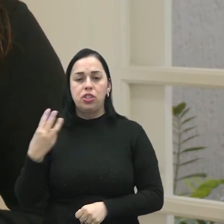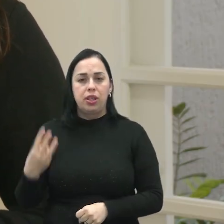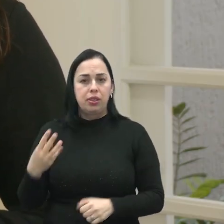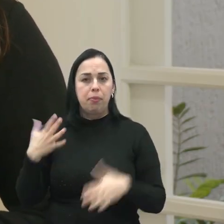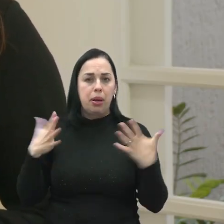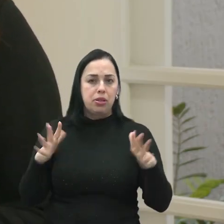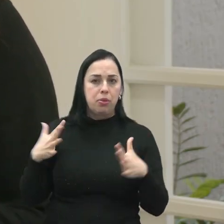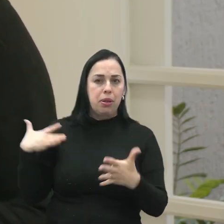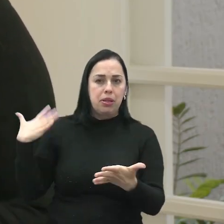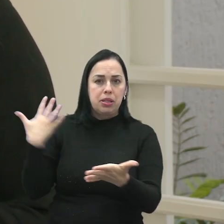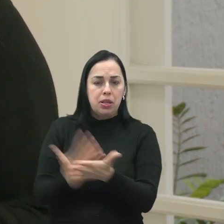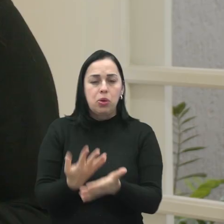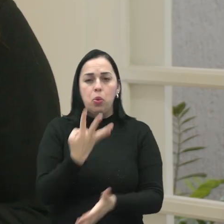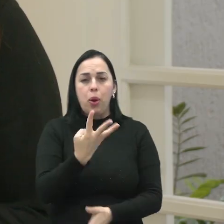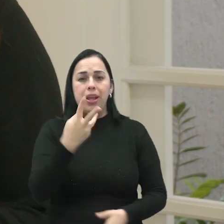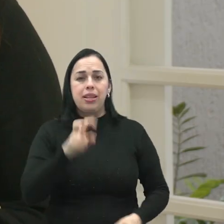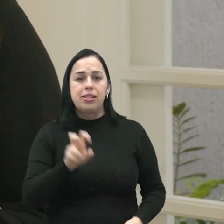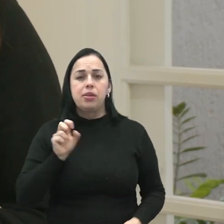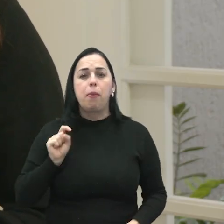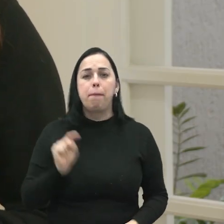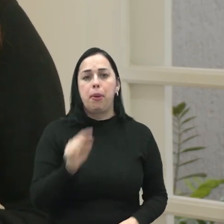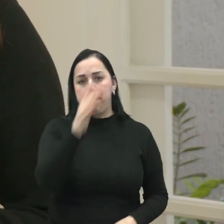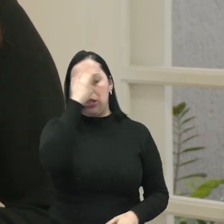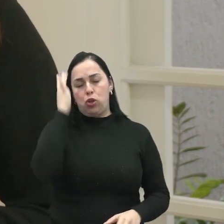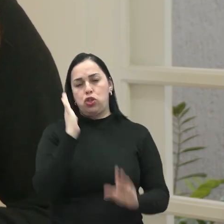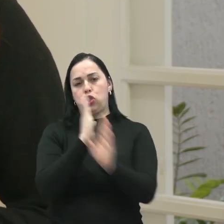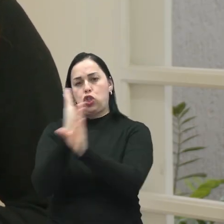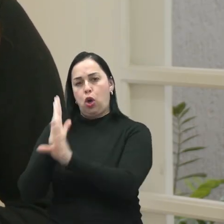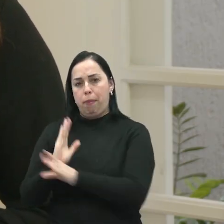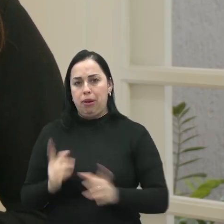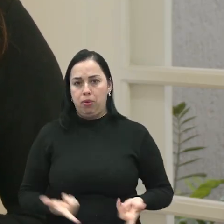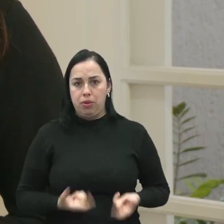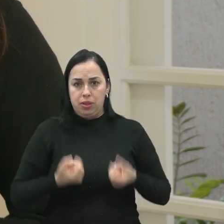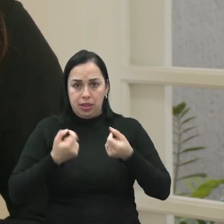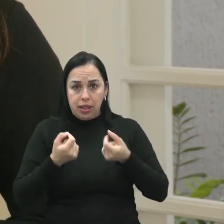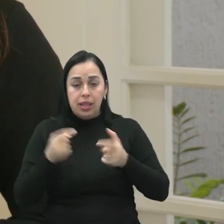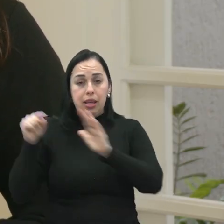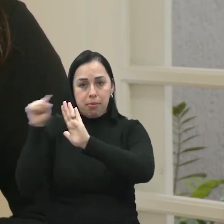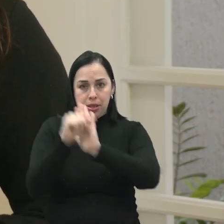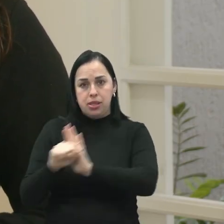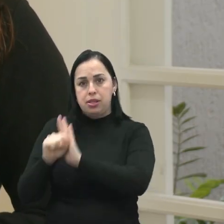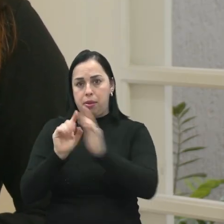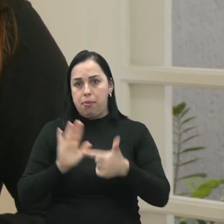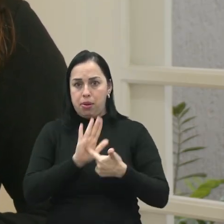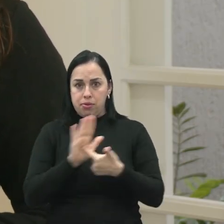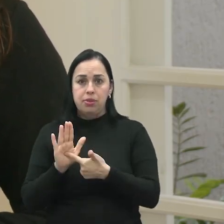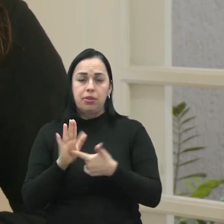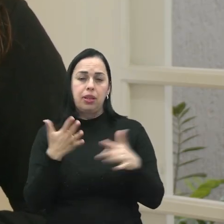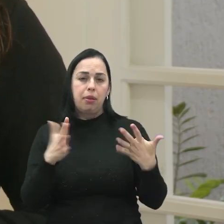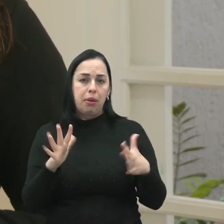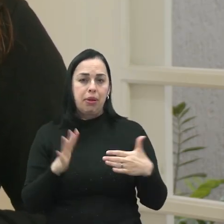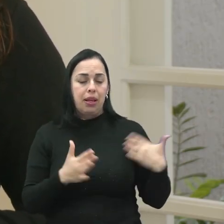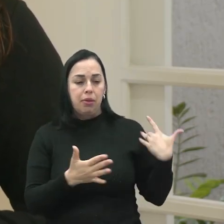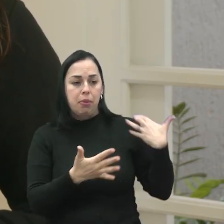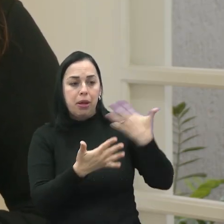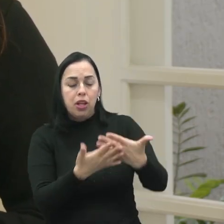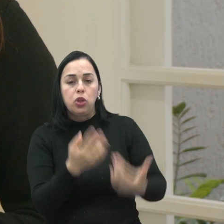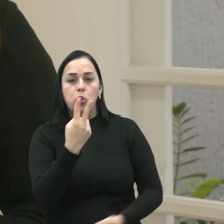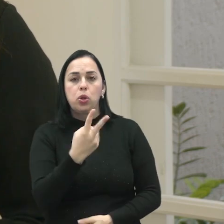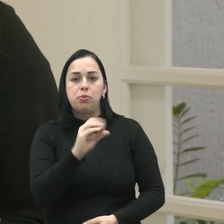mais de 45 mil pessoas diagnosticadas. Ainda de acordo com as pesquisas, a estimativa é que